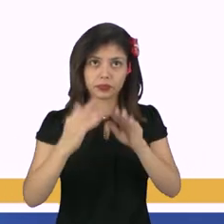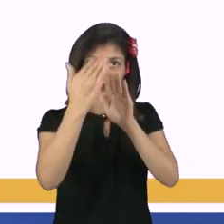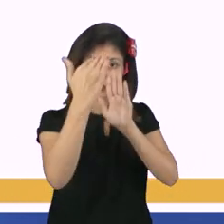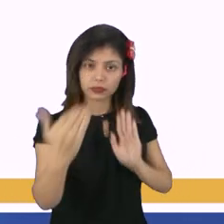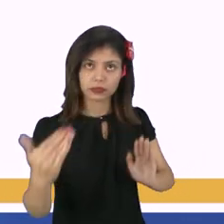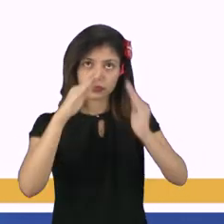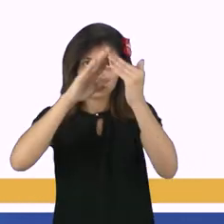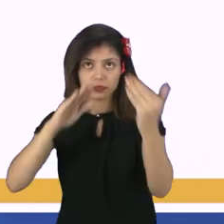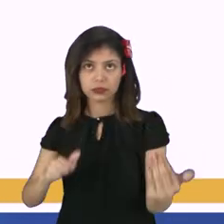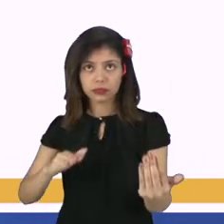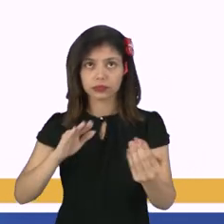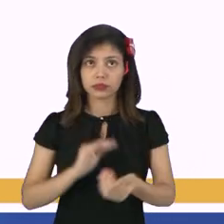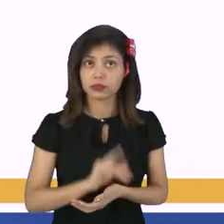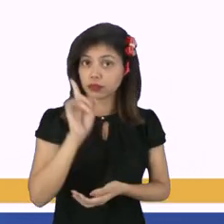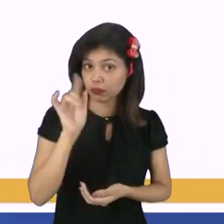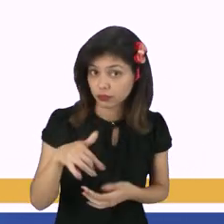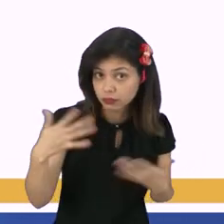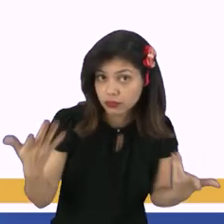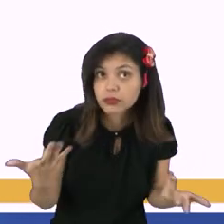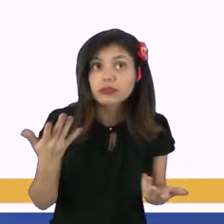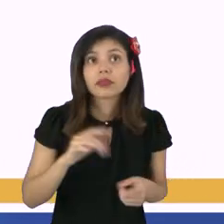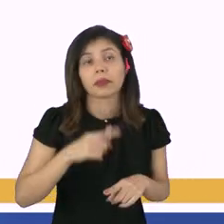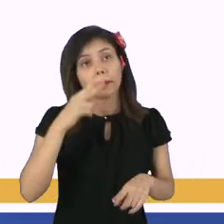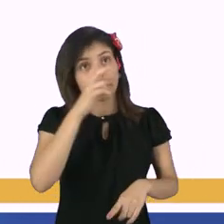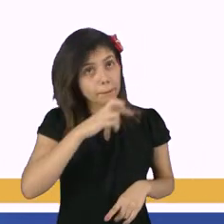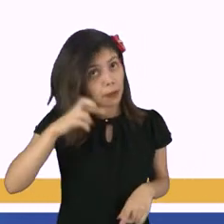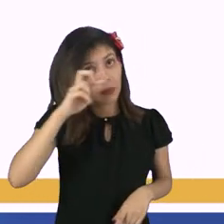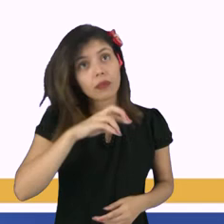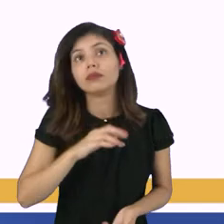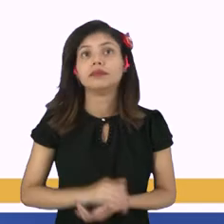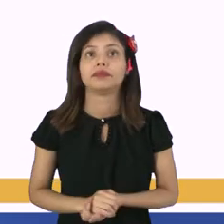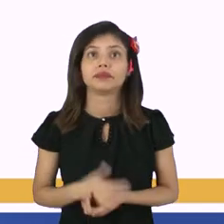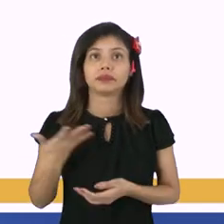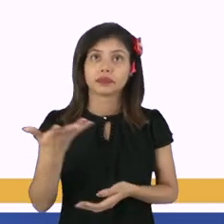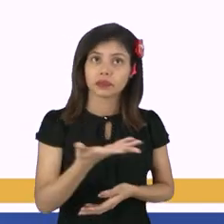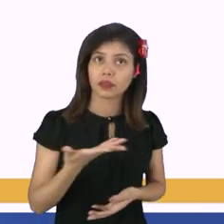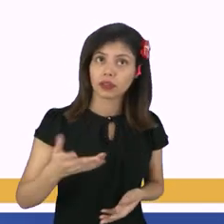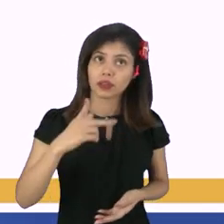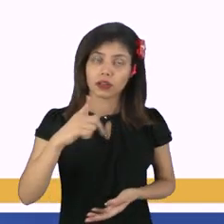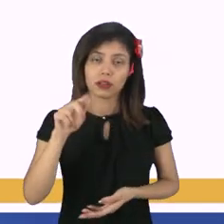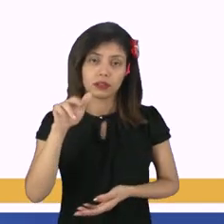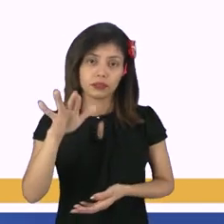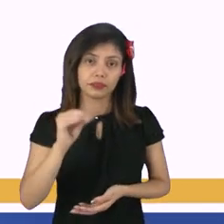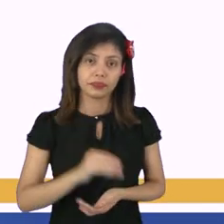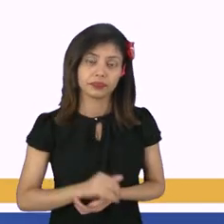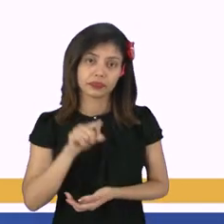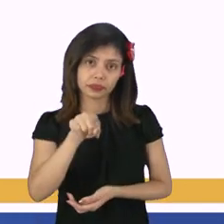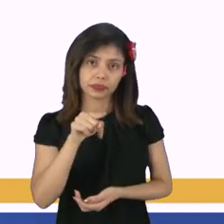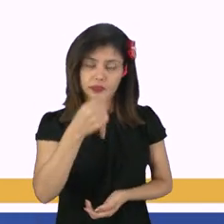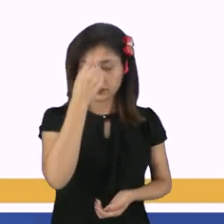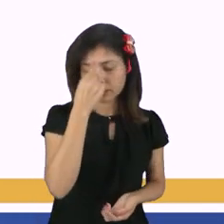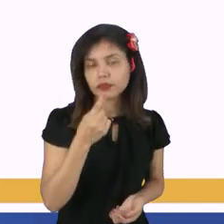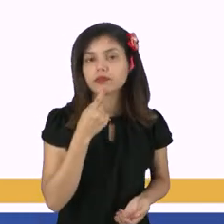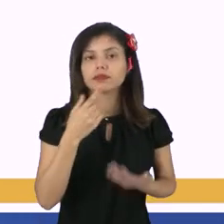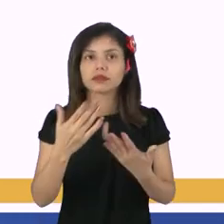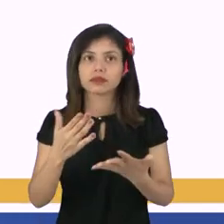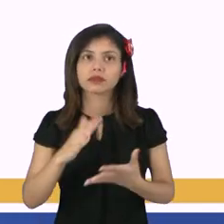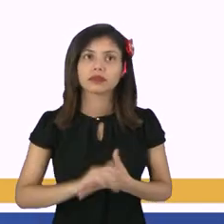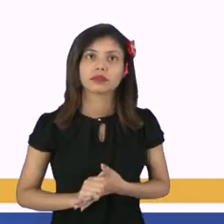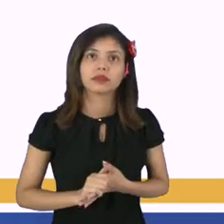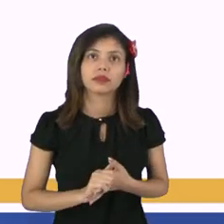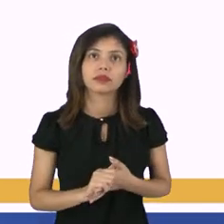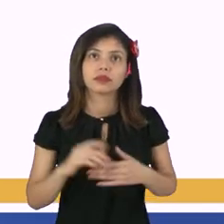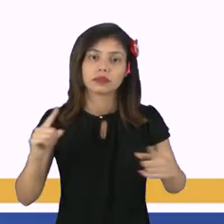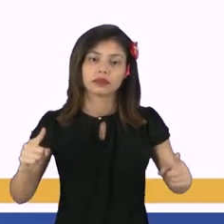triangular bom pirâmide é você já observou que a base é um Oi e essa imagem né Você pode